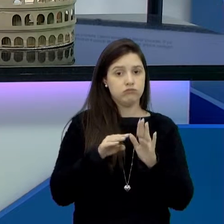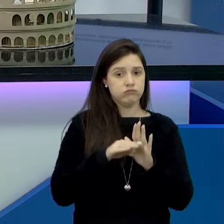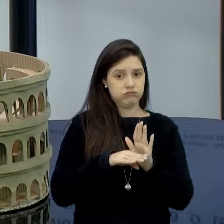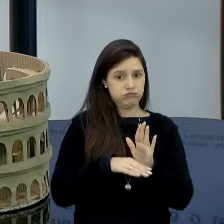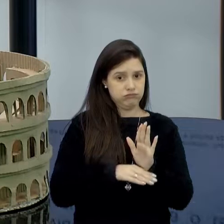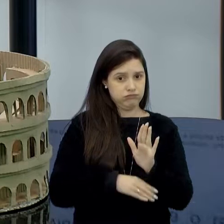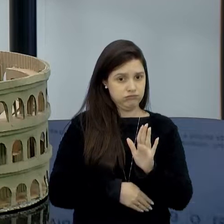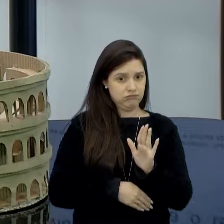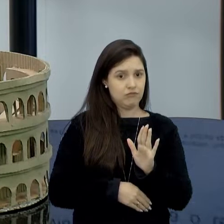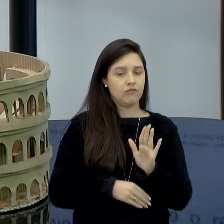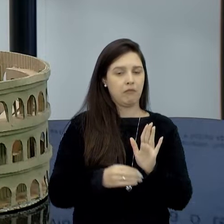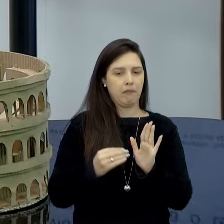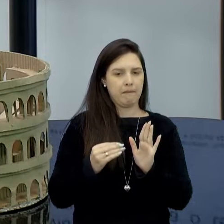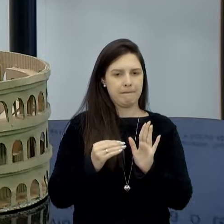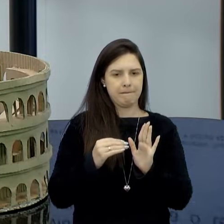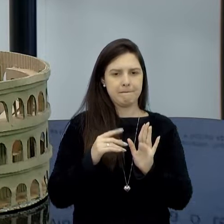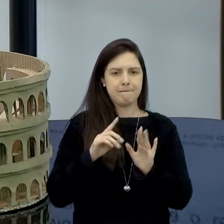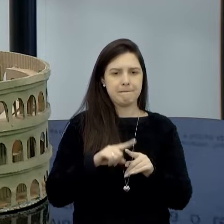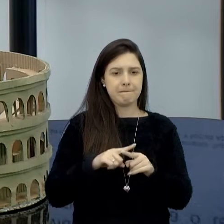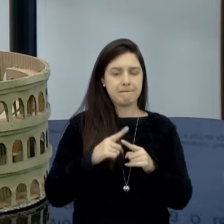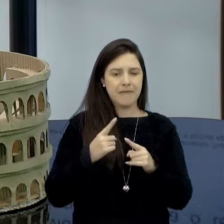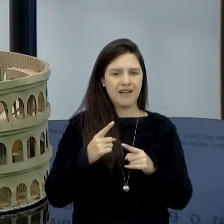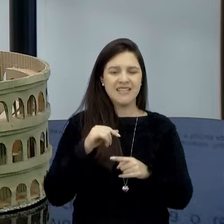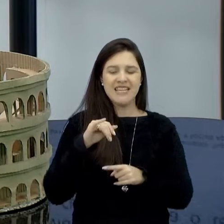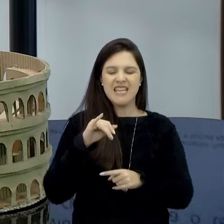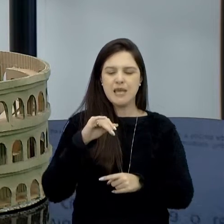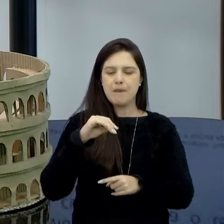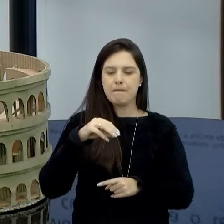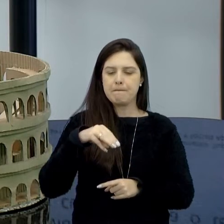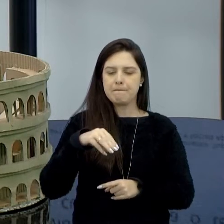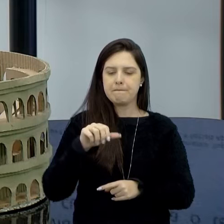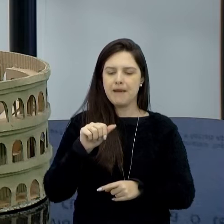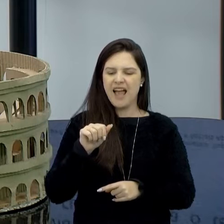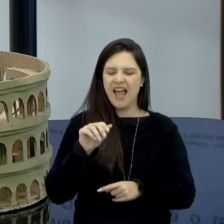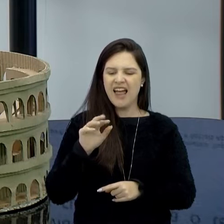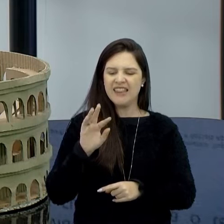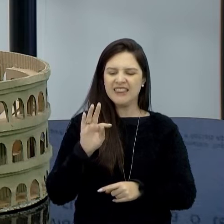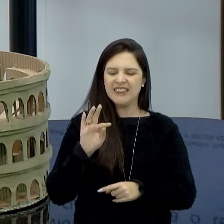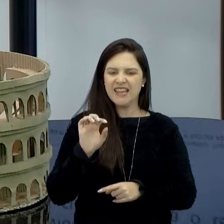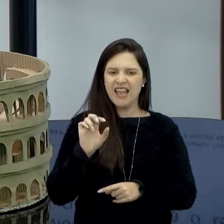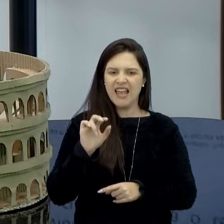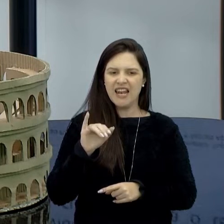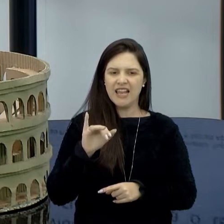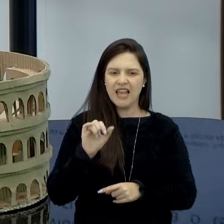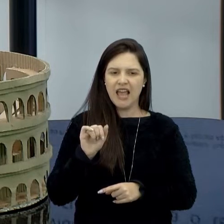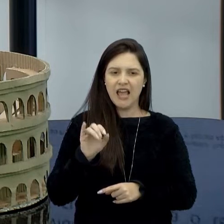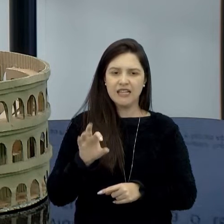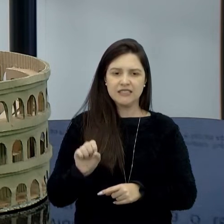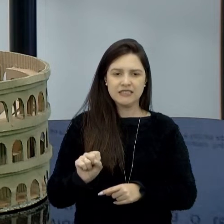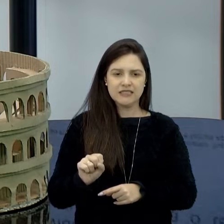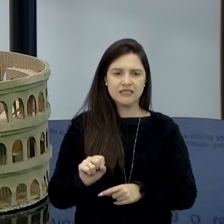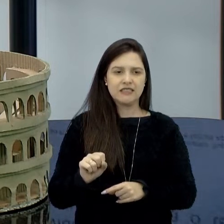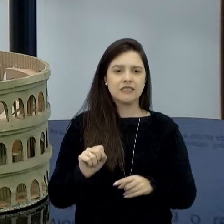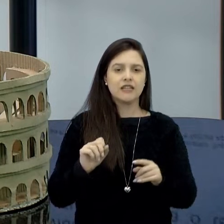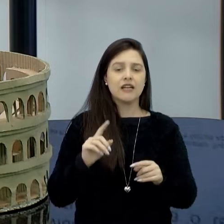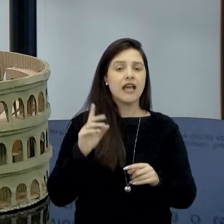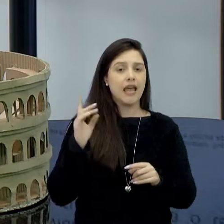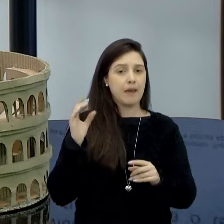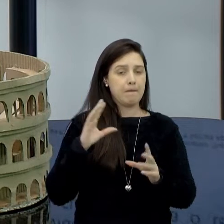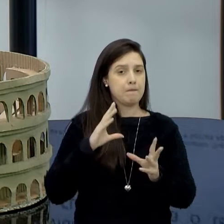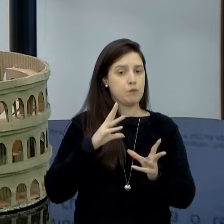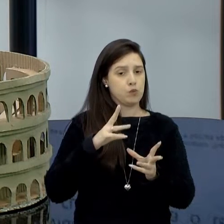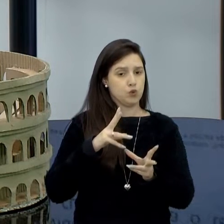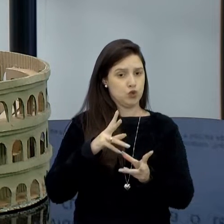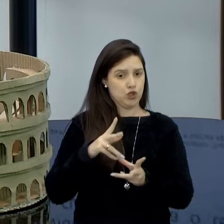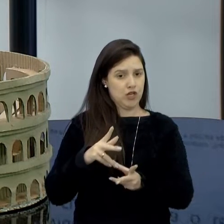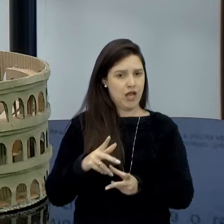de patrimônios materiais, porque são tangíveis. E esses patrimônios são patrimônios mundiais.